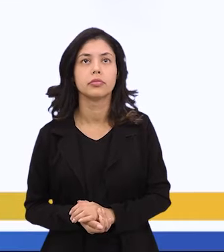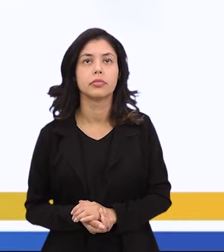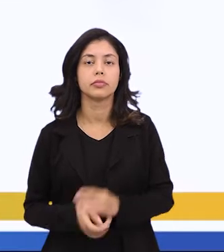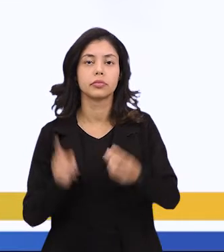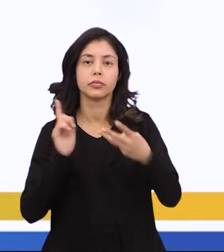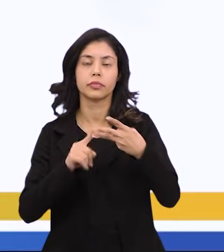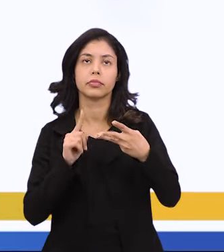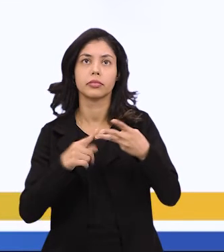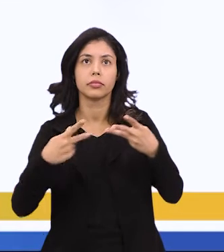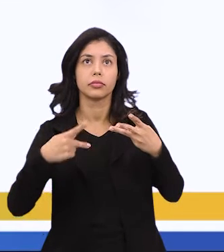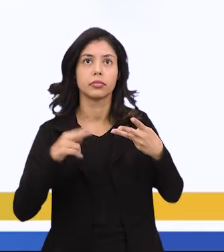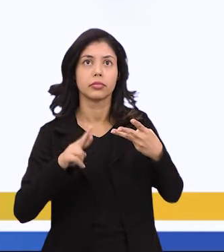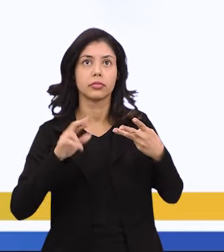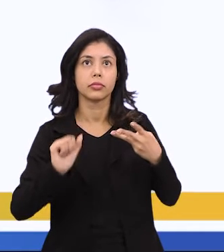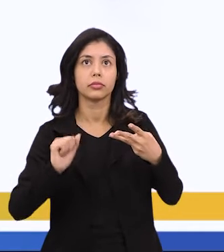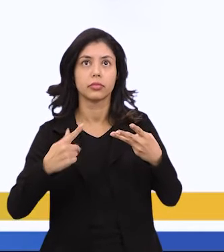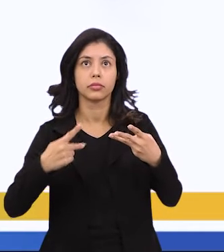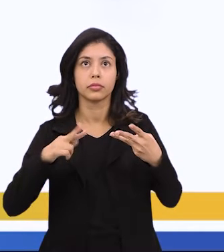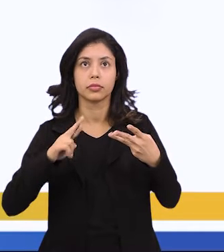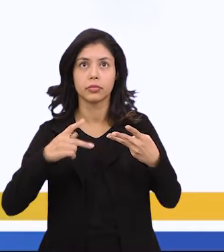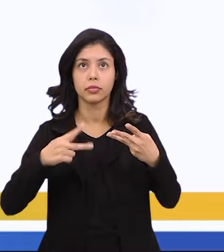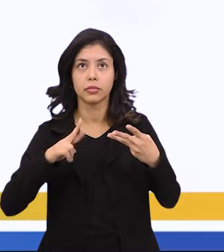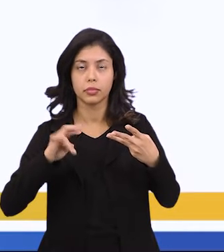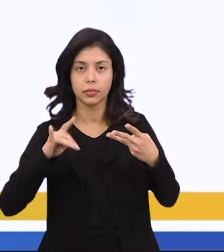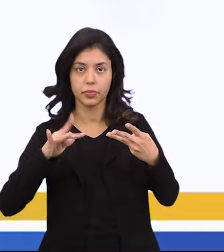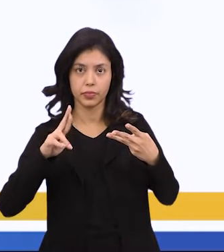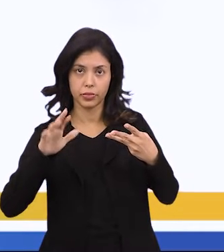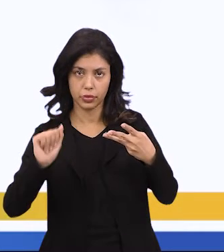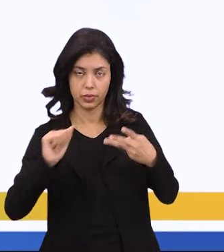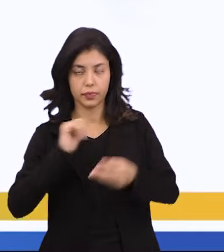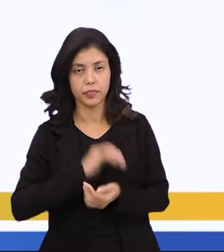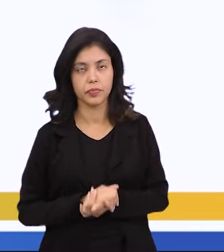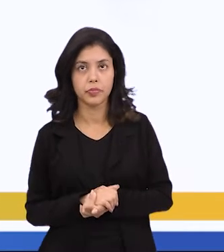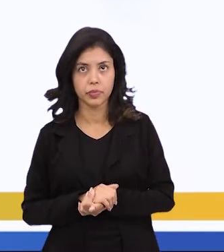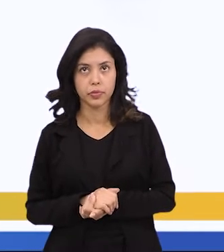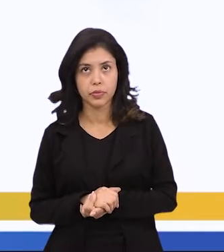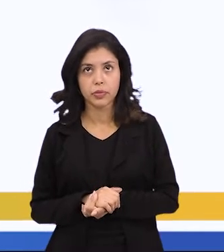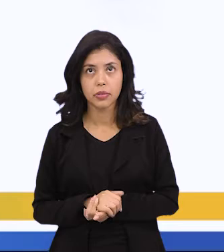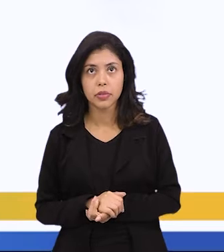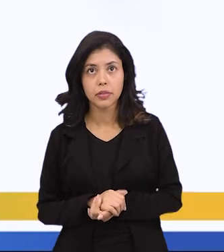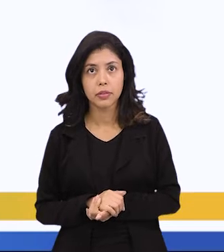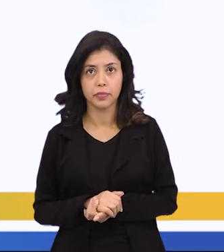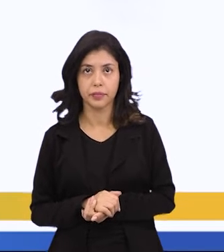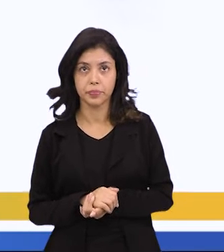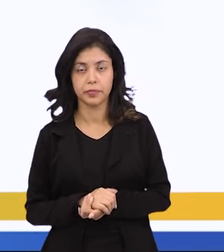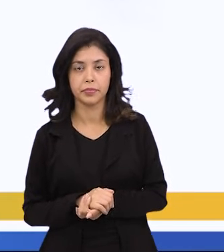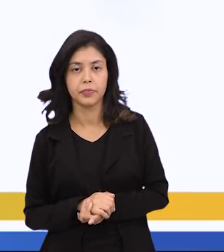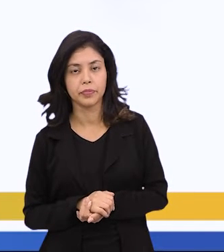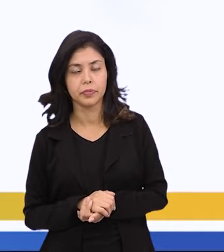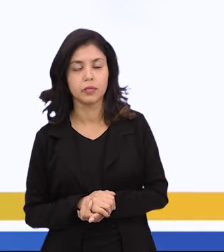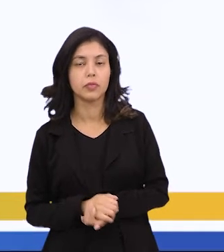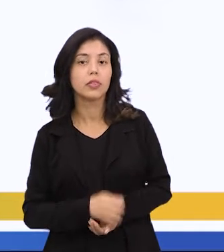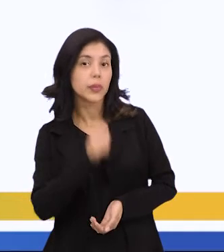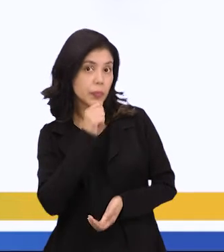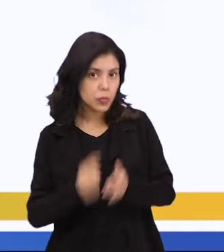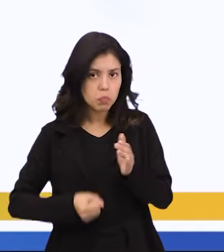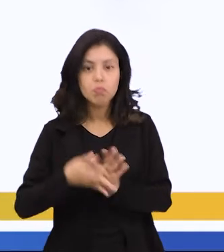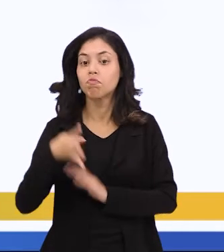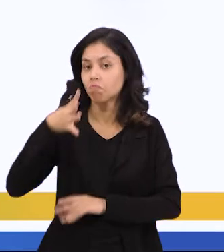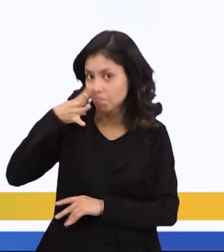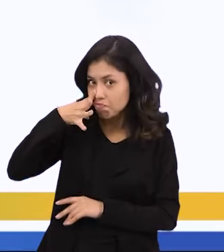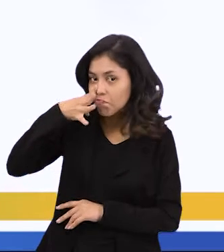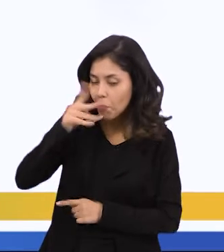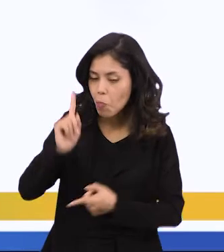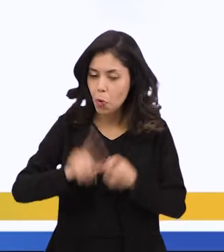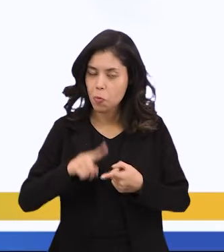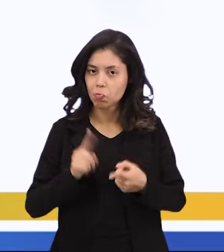Temos também a especiação parapátrica. A especiação parapátrica ela é muito interessante.